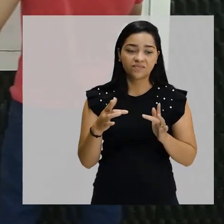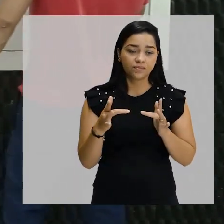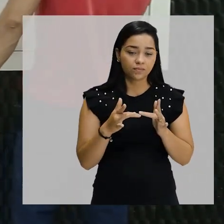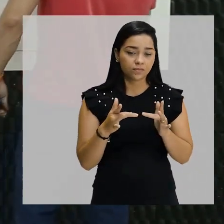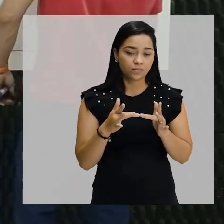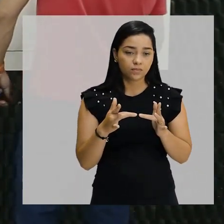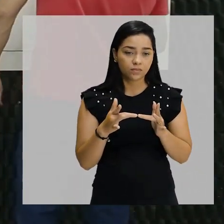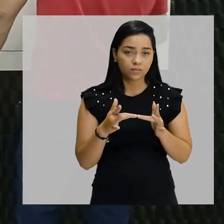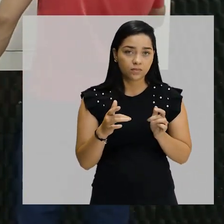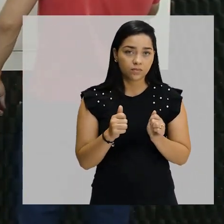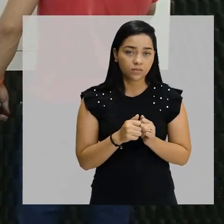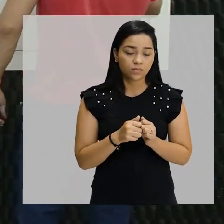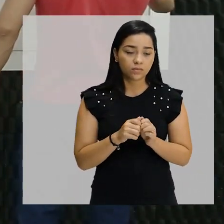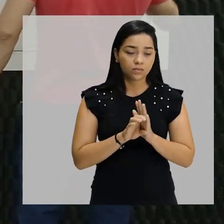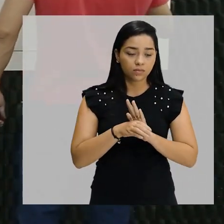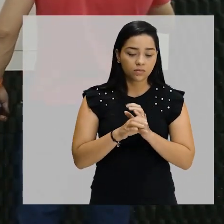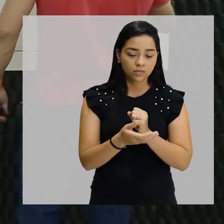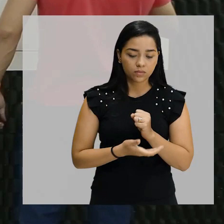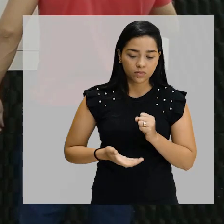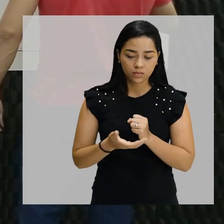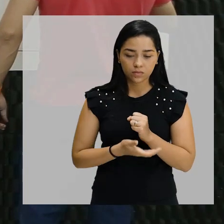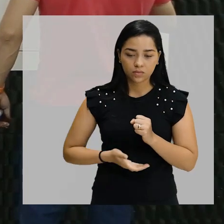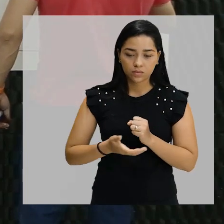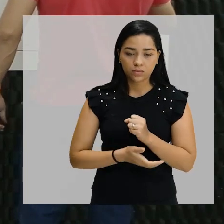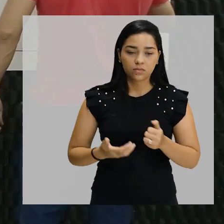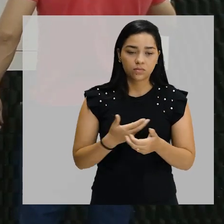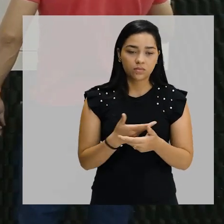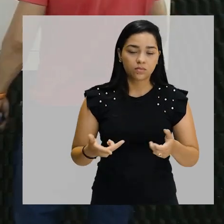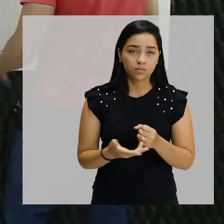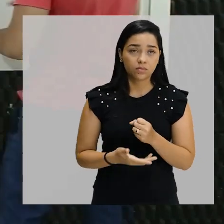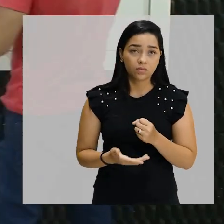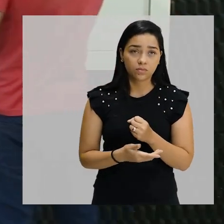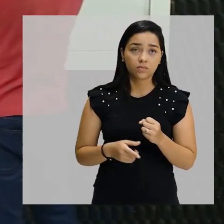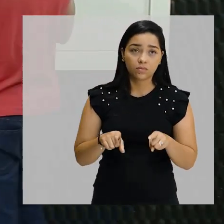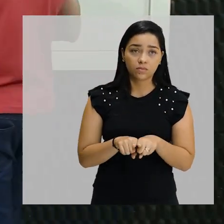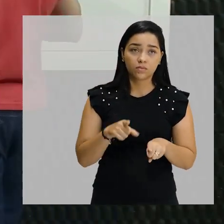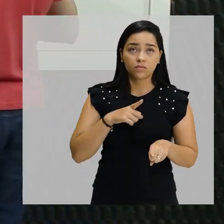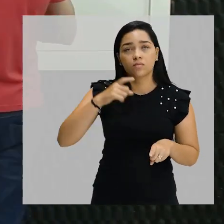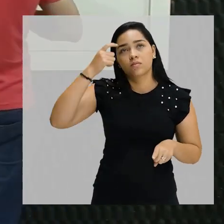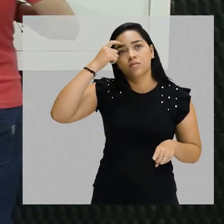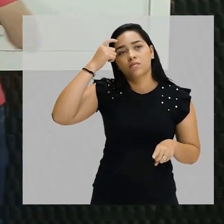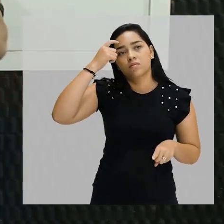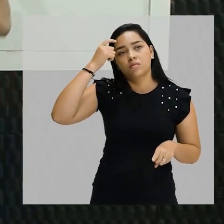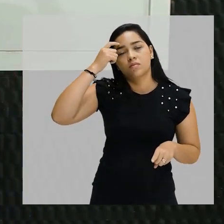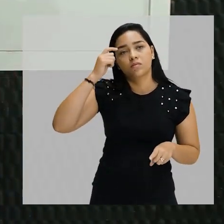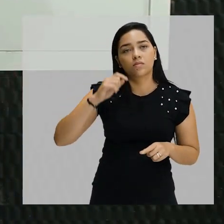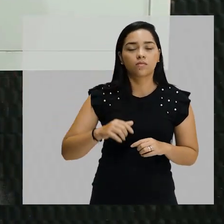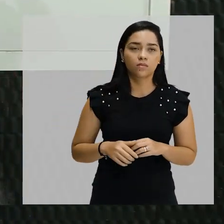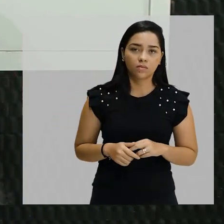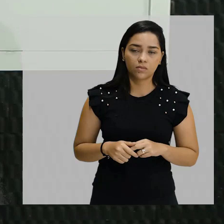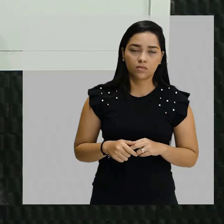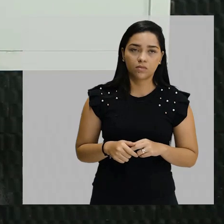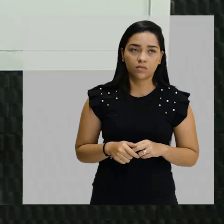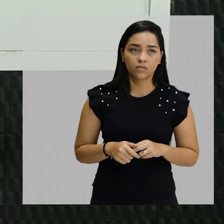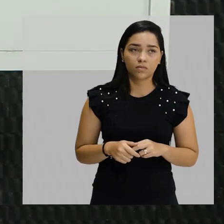contado contato com esse conceito básico tenha contato com esses elementos básicos que compõem o pensamento cartesiano que compõem o